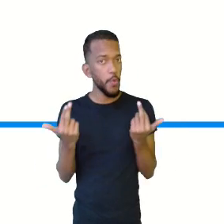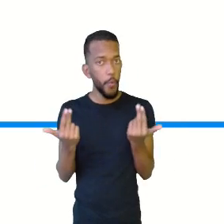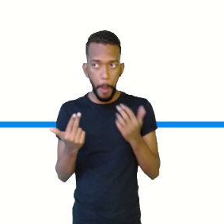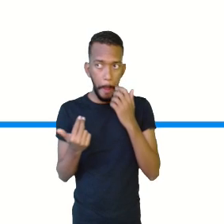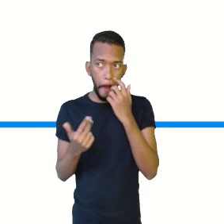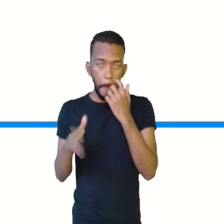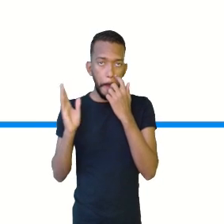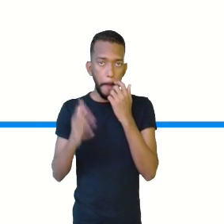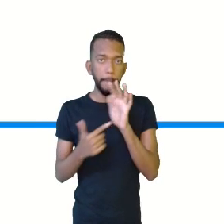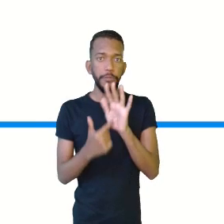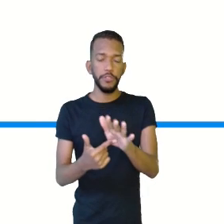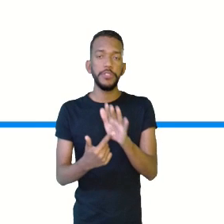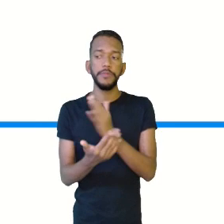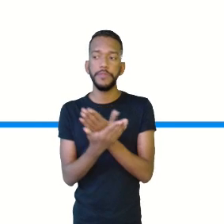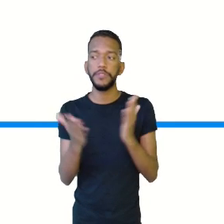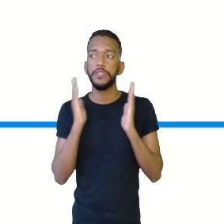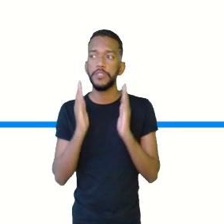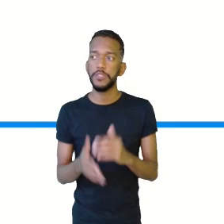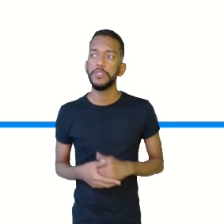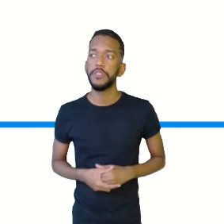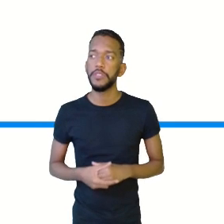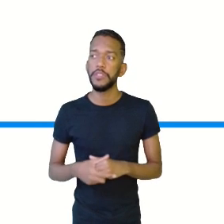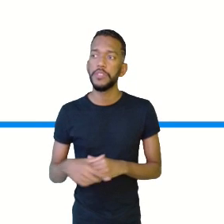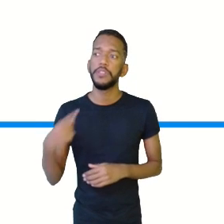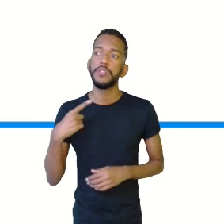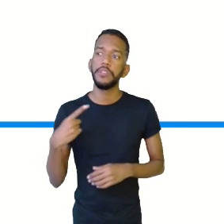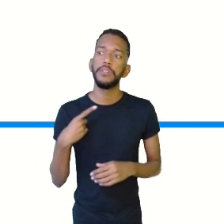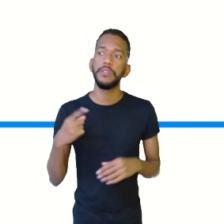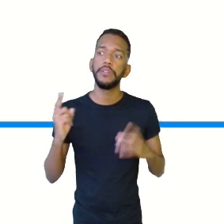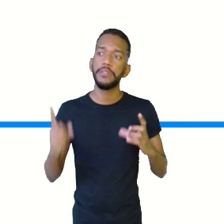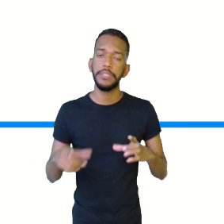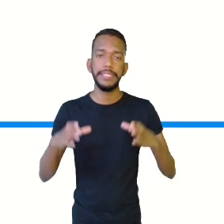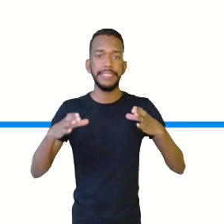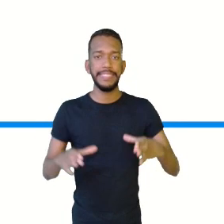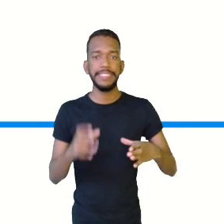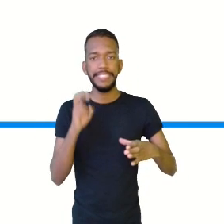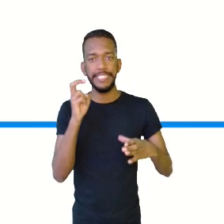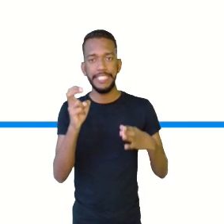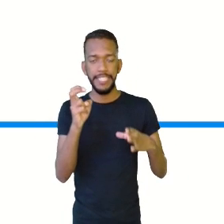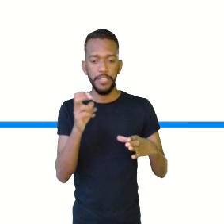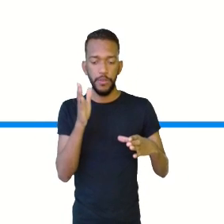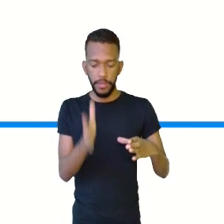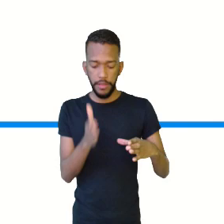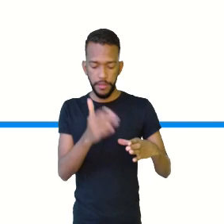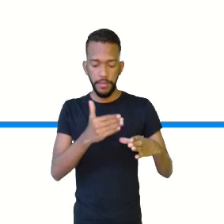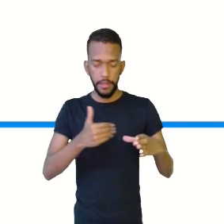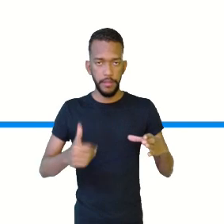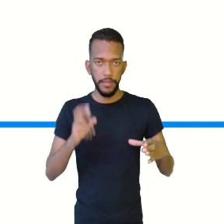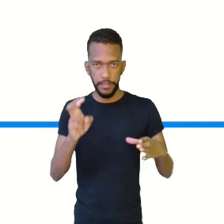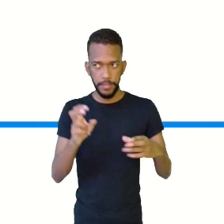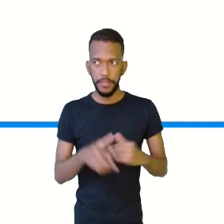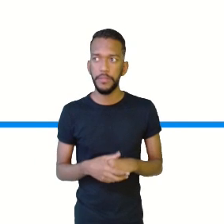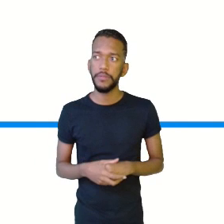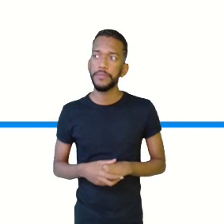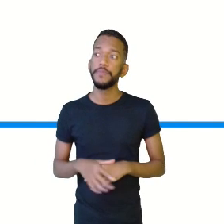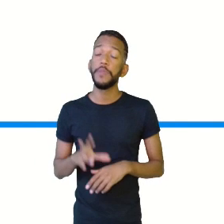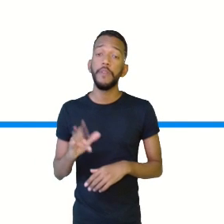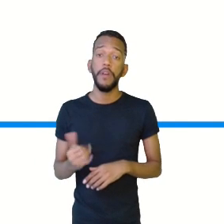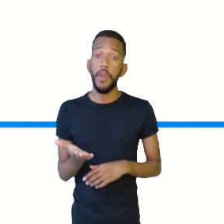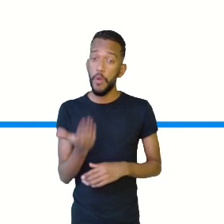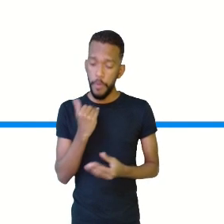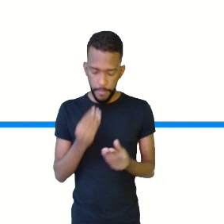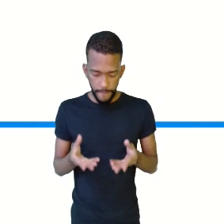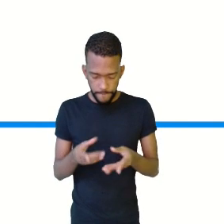no círculo aqui na mesa. Ela dividiu a pizza em 5 fatias iguais. E ela irá